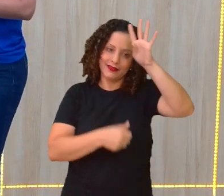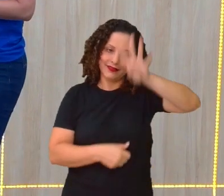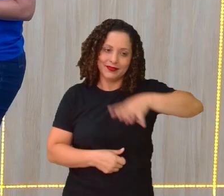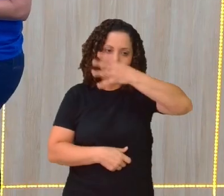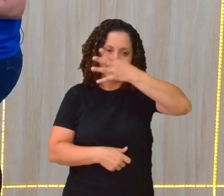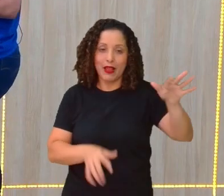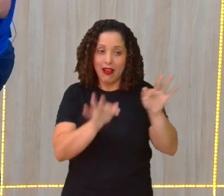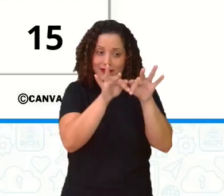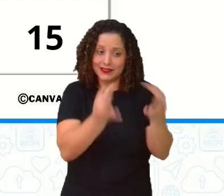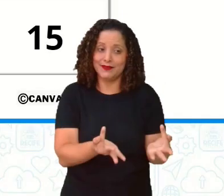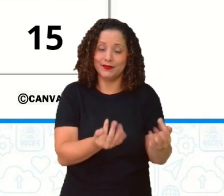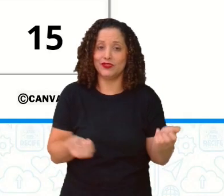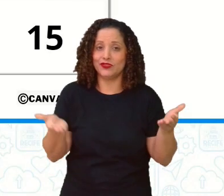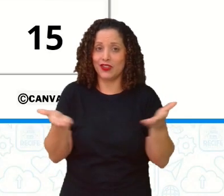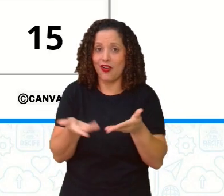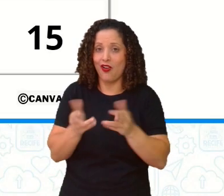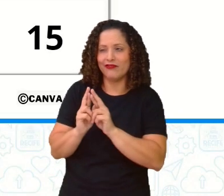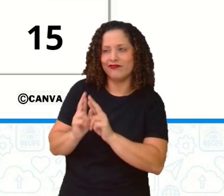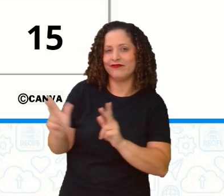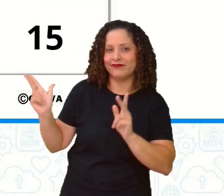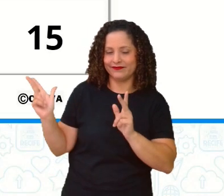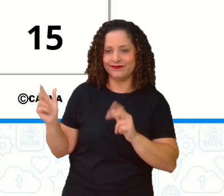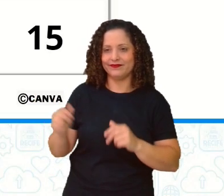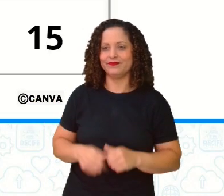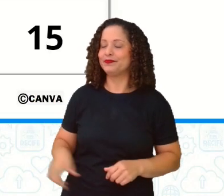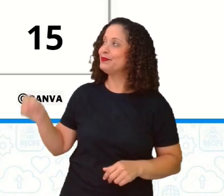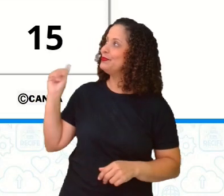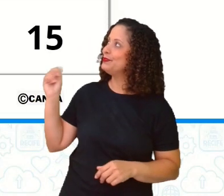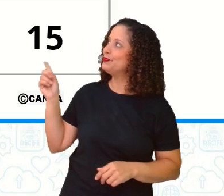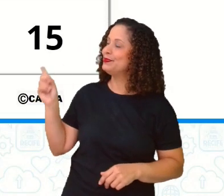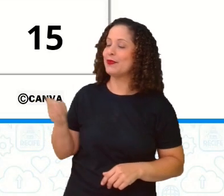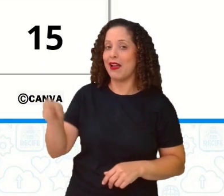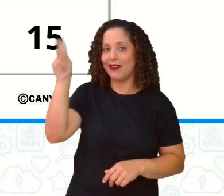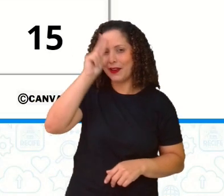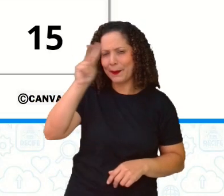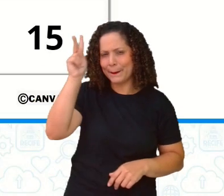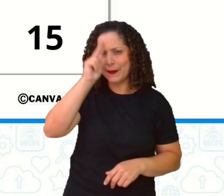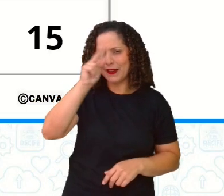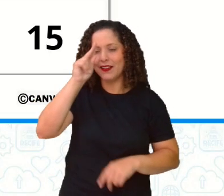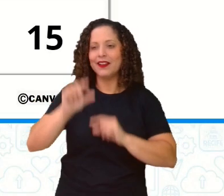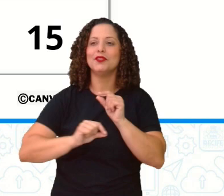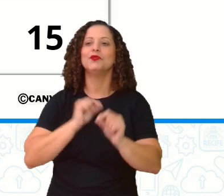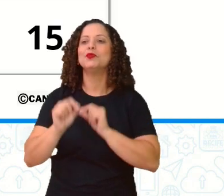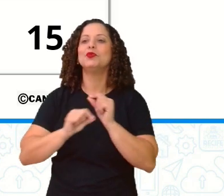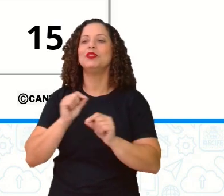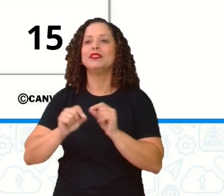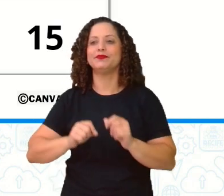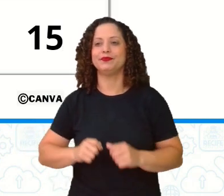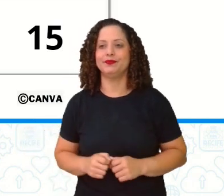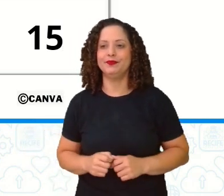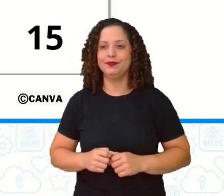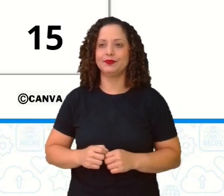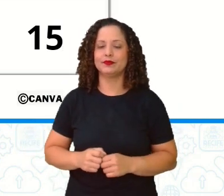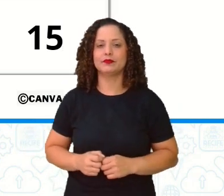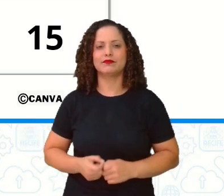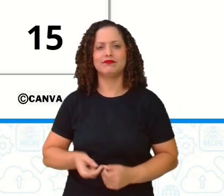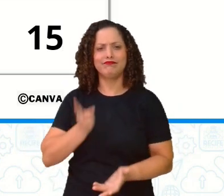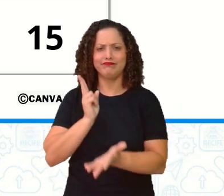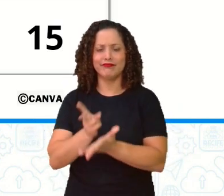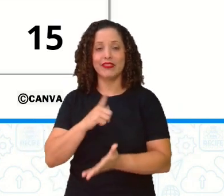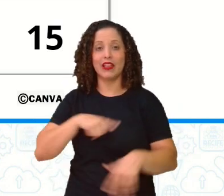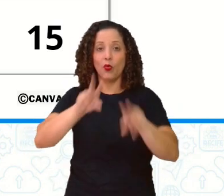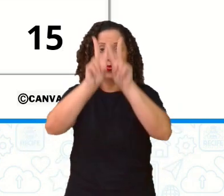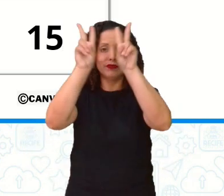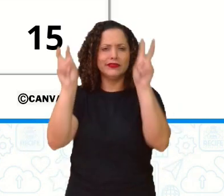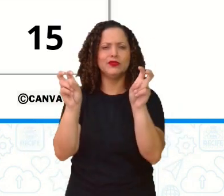Vamos analisar essa tabela aqui, ó, que eu trouxe para relembrar. Toda tabela, né, e todo gráfico tem um título que